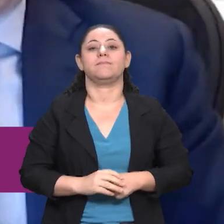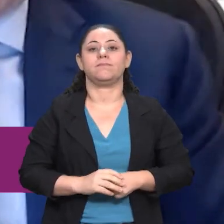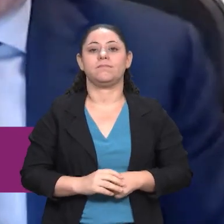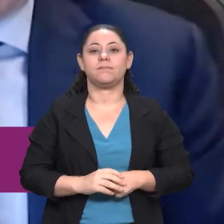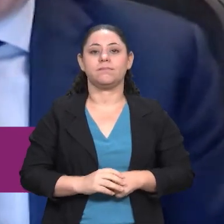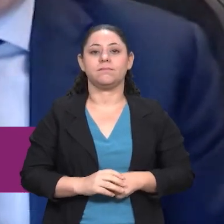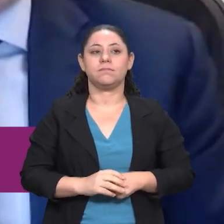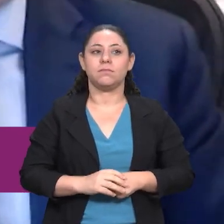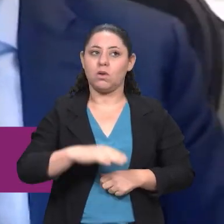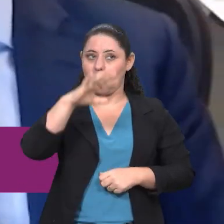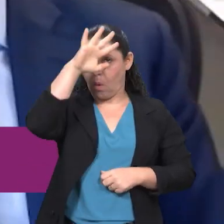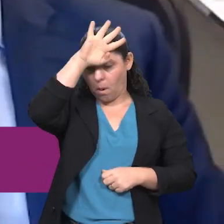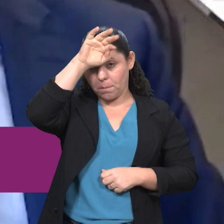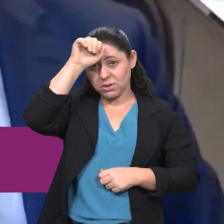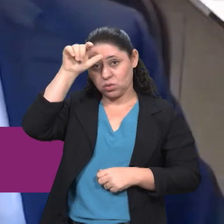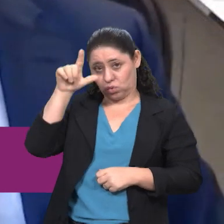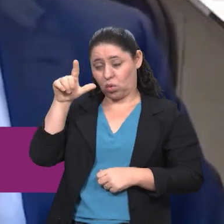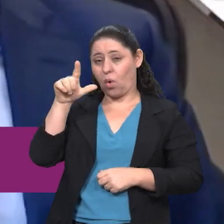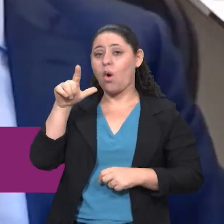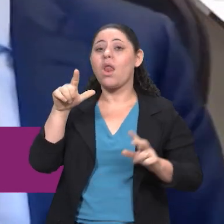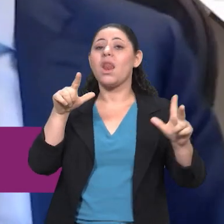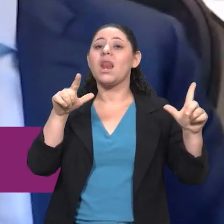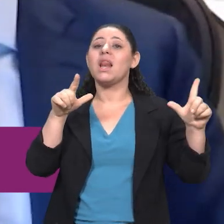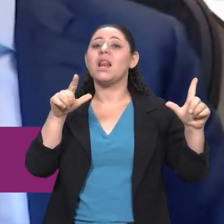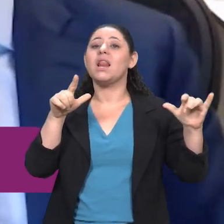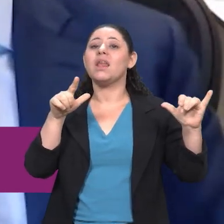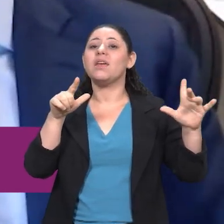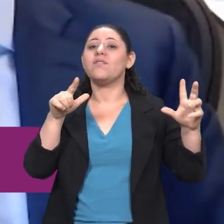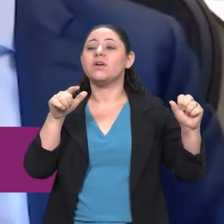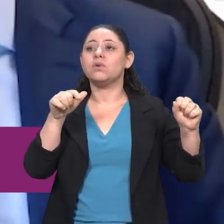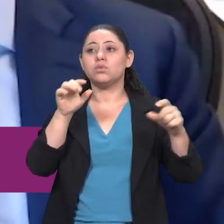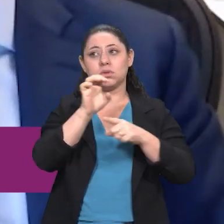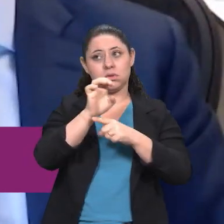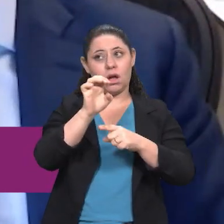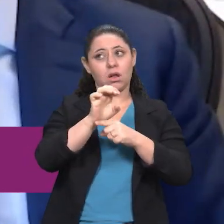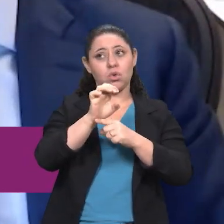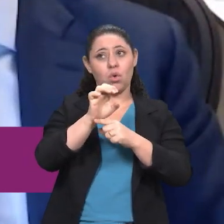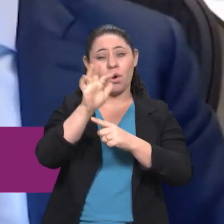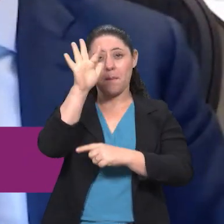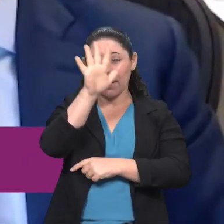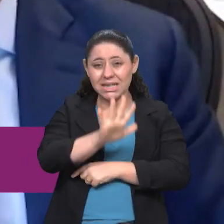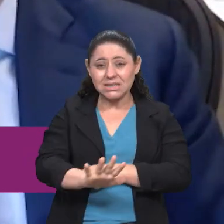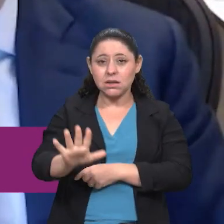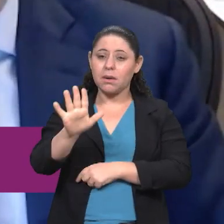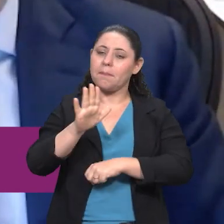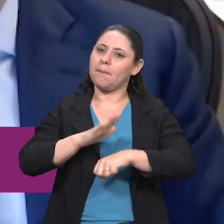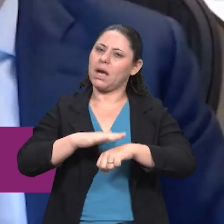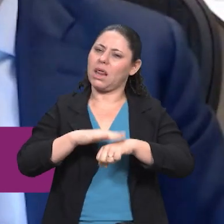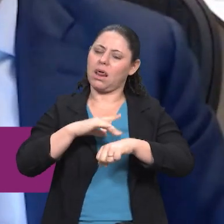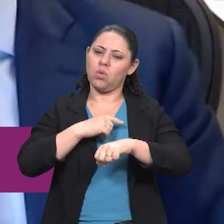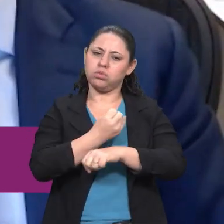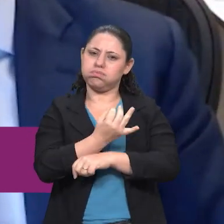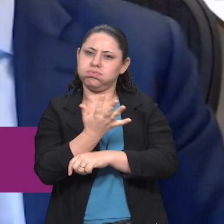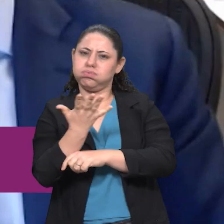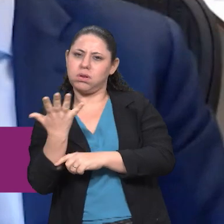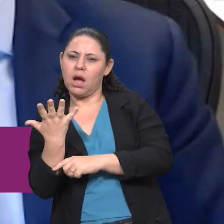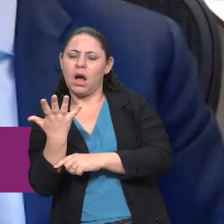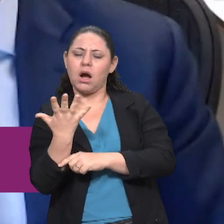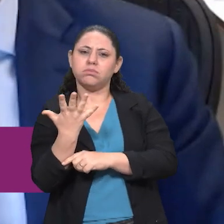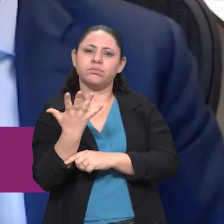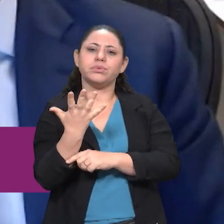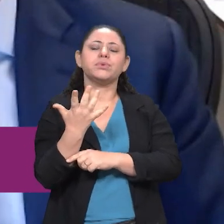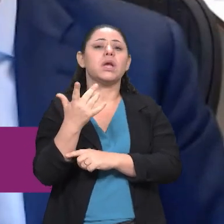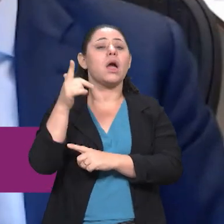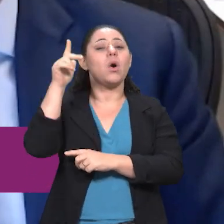estado? O Mato Grosso do Sul, Lívia, é um dos estados da federação que mais tem população indígena, né? A população